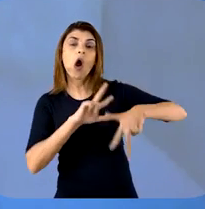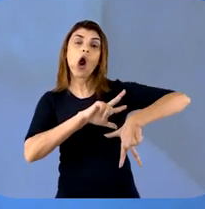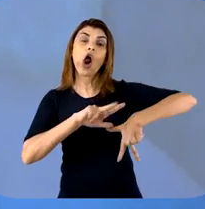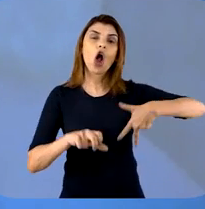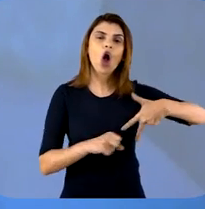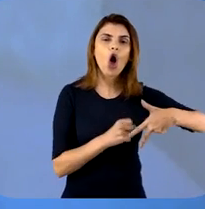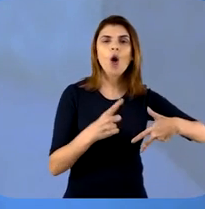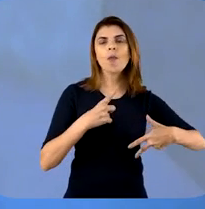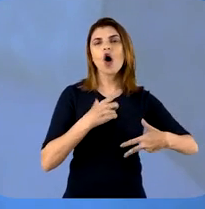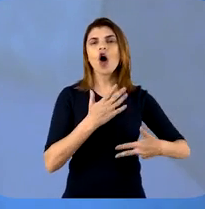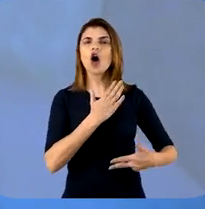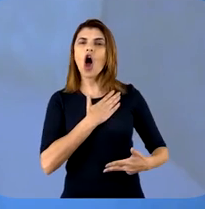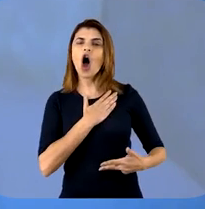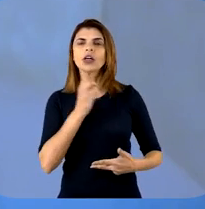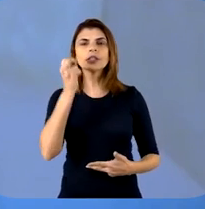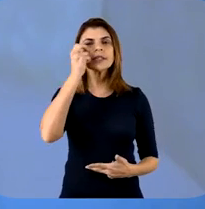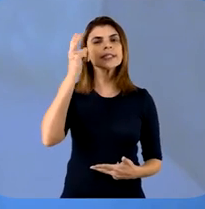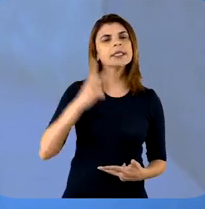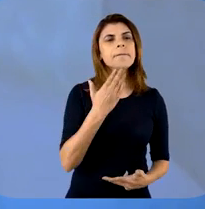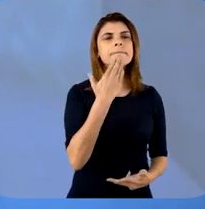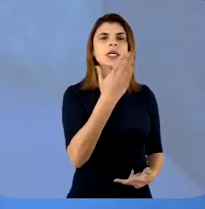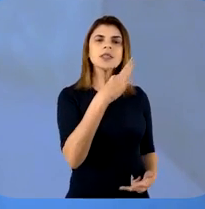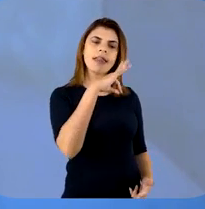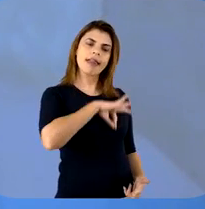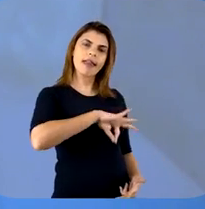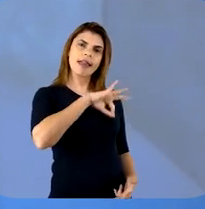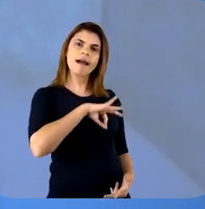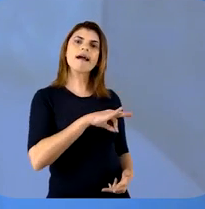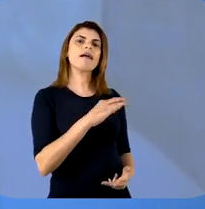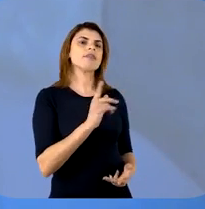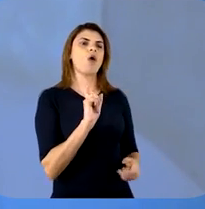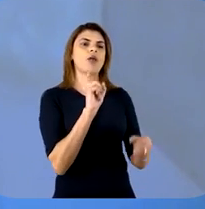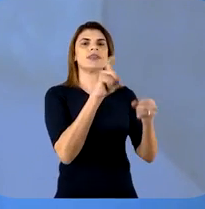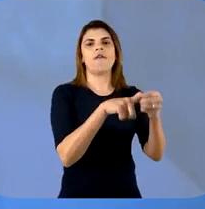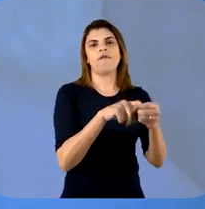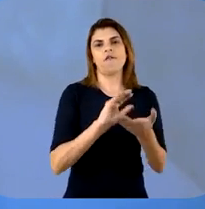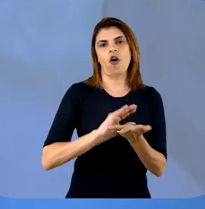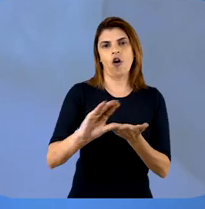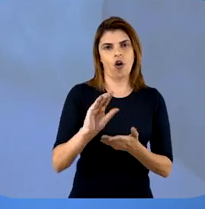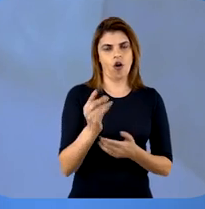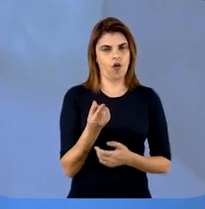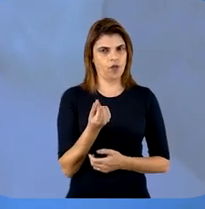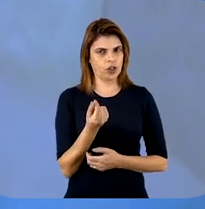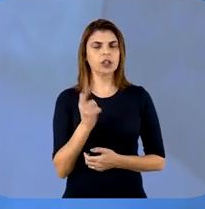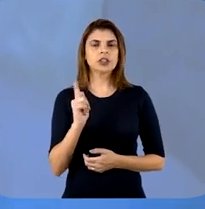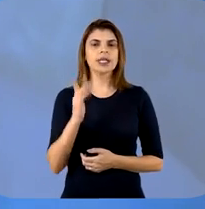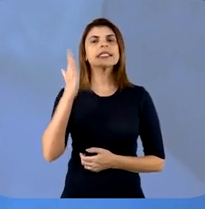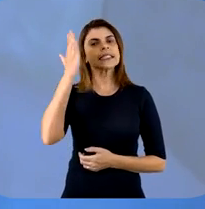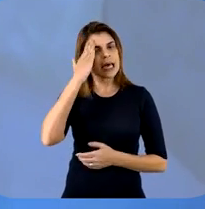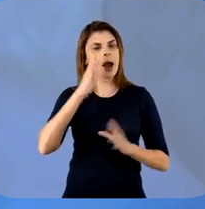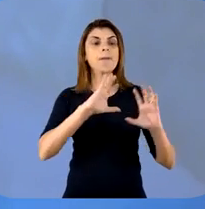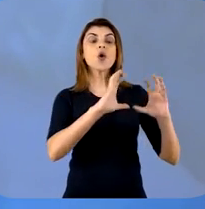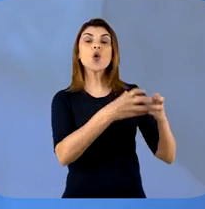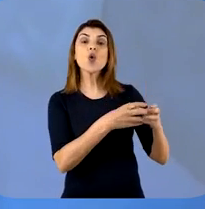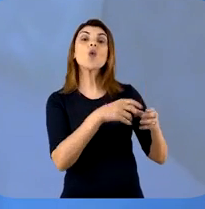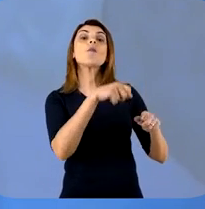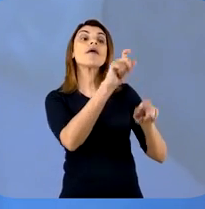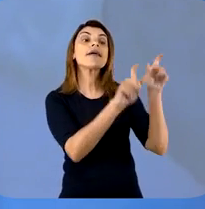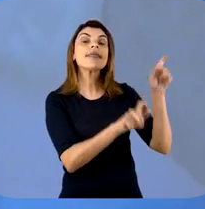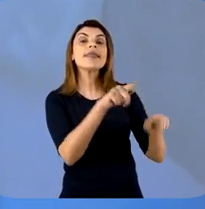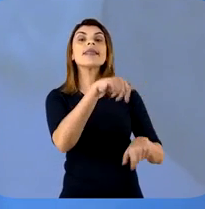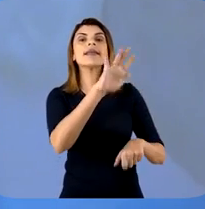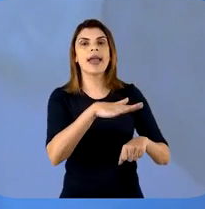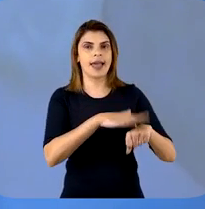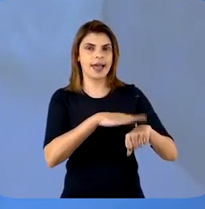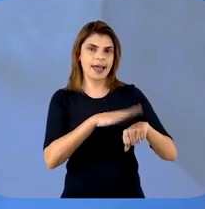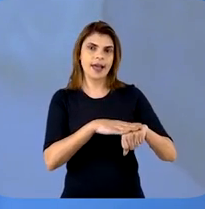corruptos que pediram e corruptamente levaram e não devolveram o dinheiro. A gente sabe que grupos são esses, mas, de qualquer